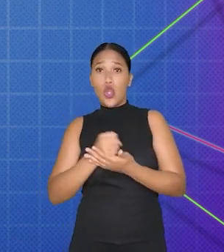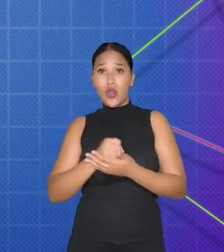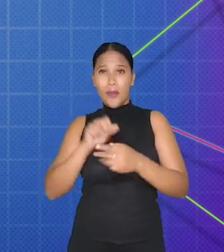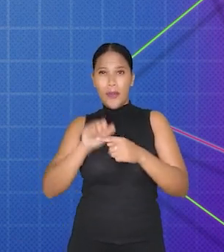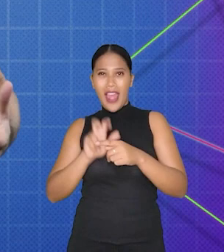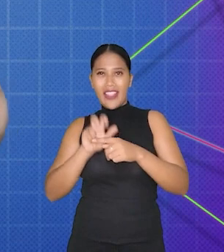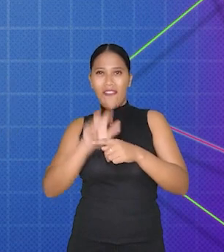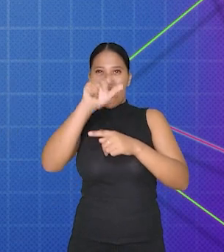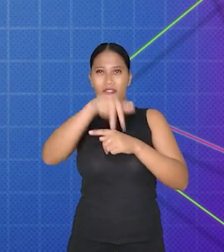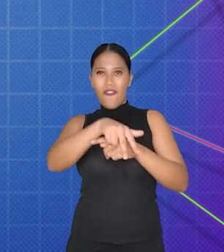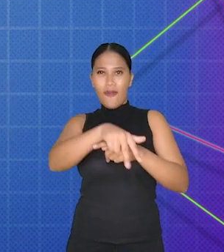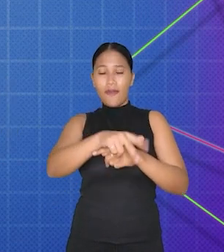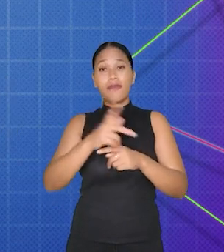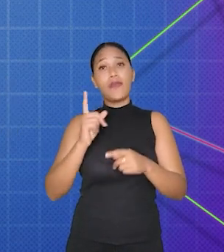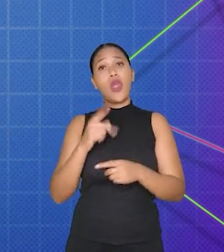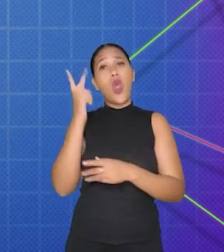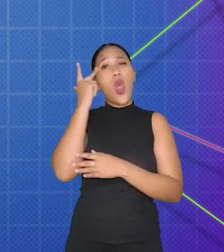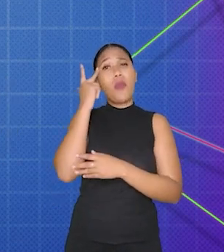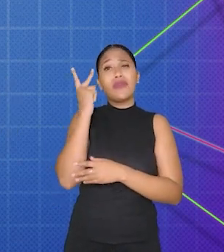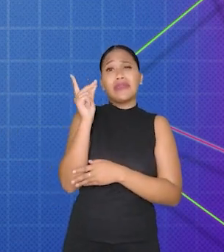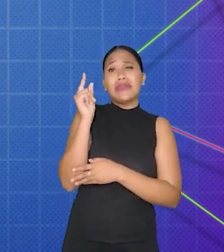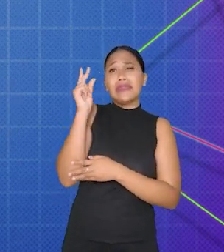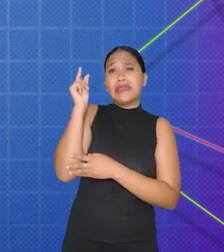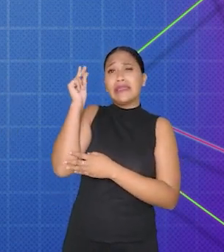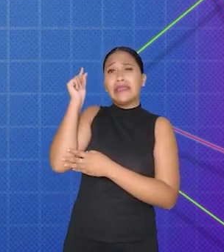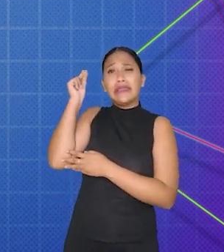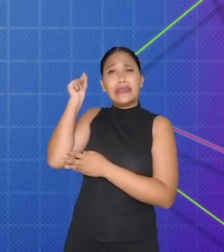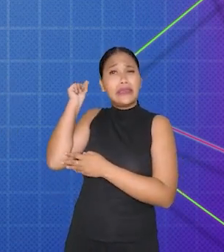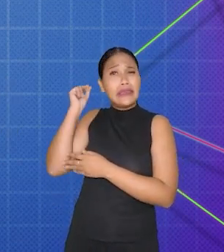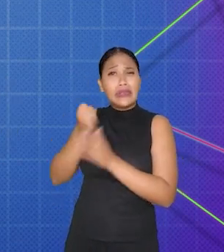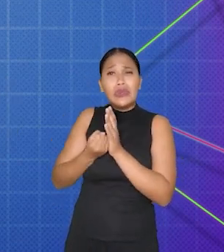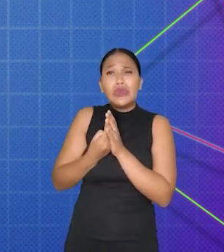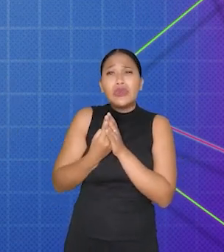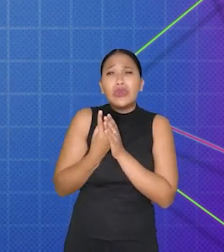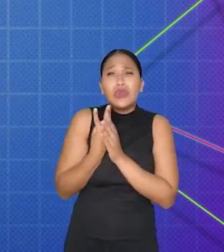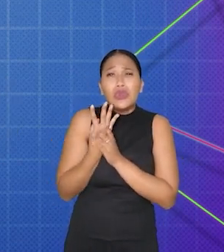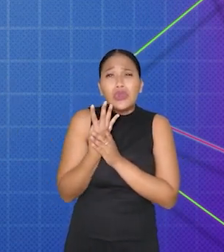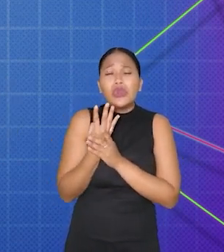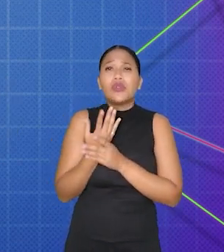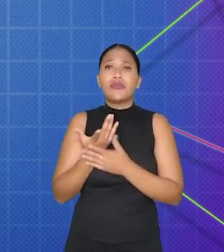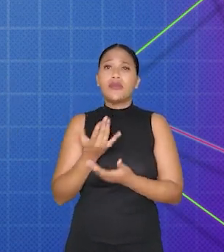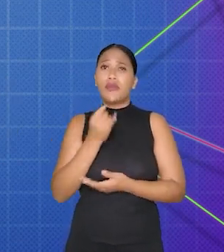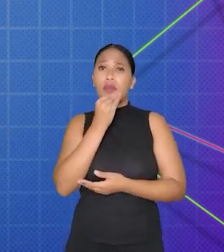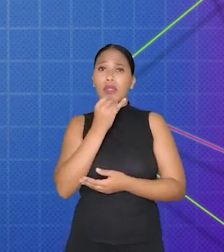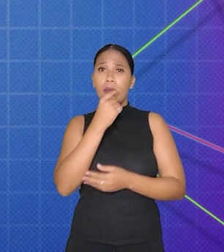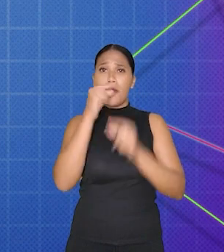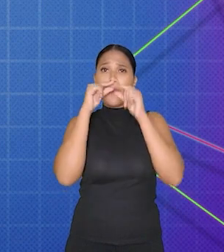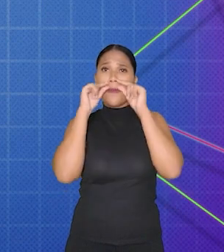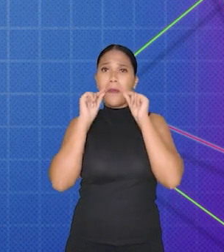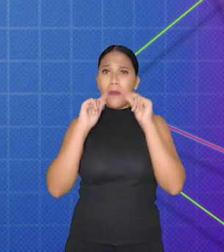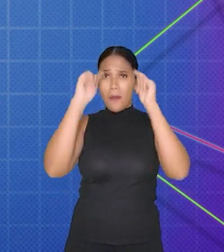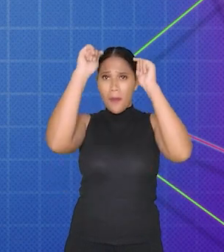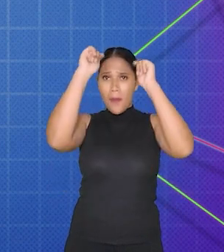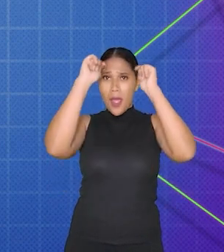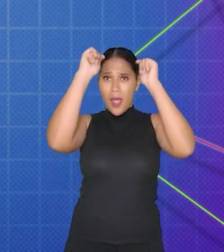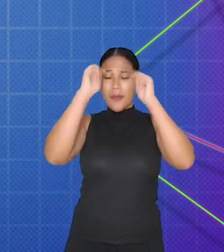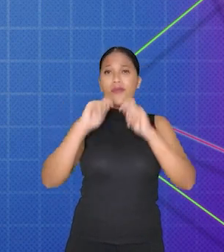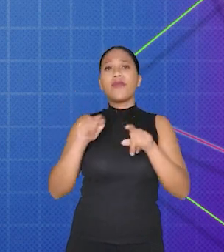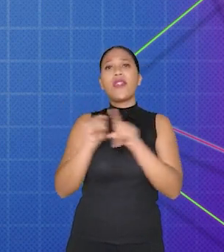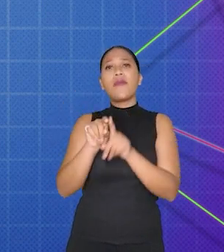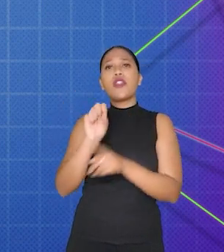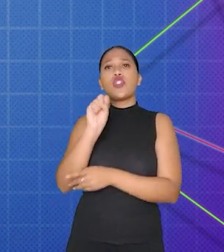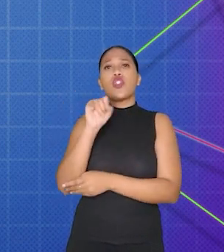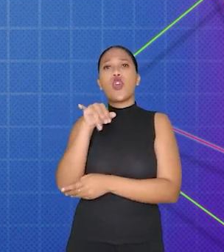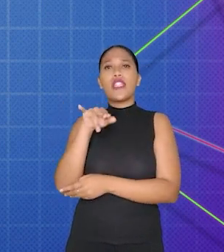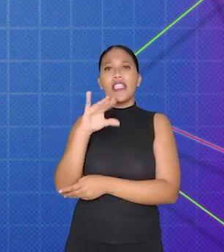plataforma. Plataformas em pixel art são comuns desde os primeiros dias dos jogos eletrônicos. Jogos como Super Mario Bros., Sonic